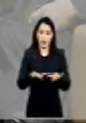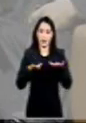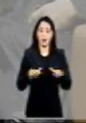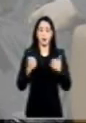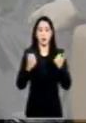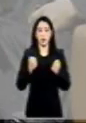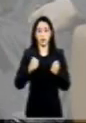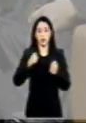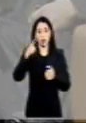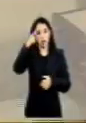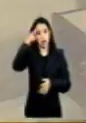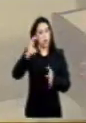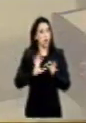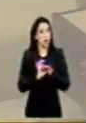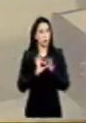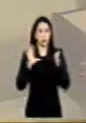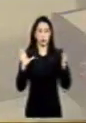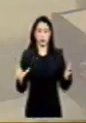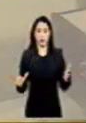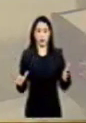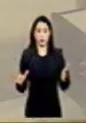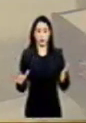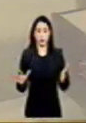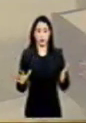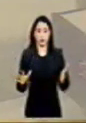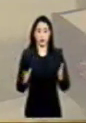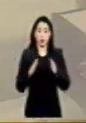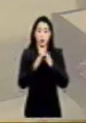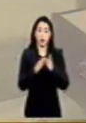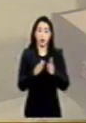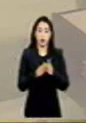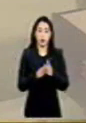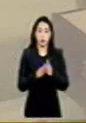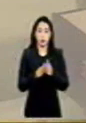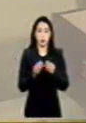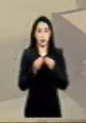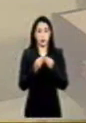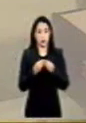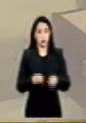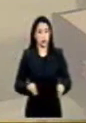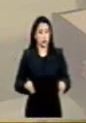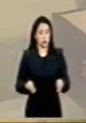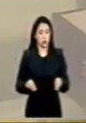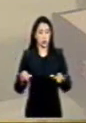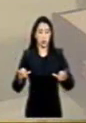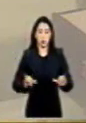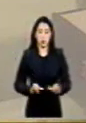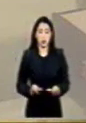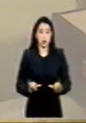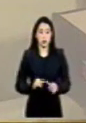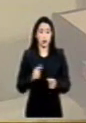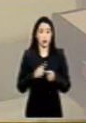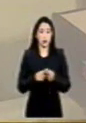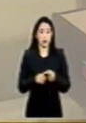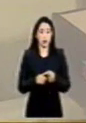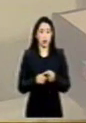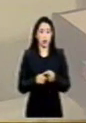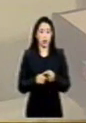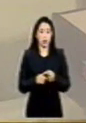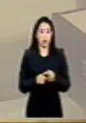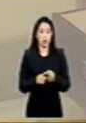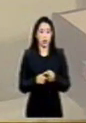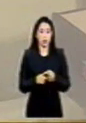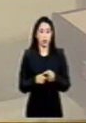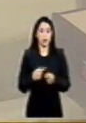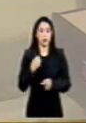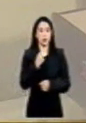pedido liminar da DPF ficou prejudicado em razão da liminar proferida por Sua Excelência, o saudoso ministro